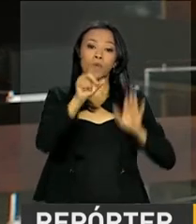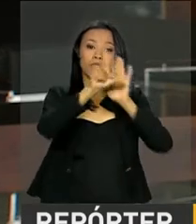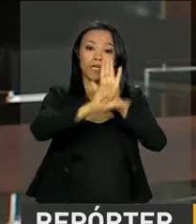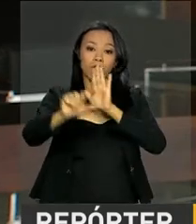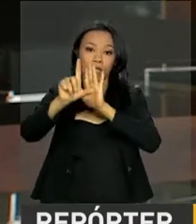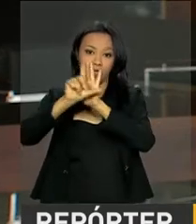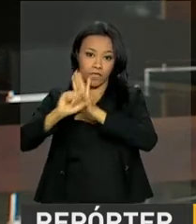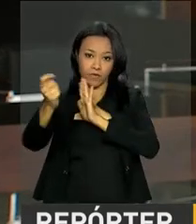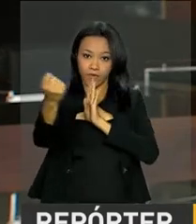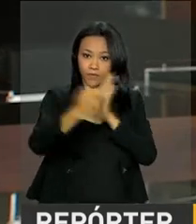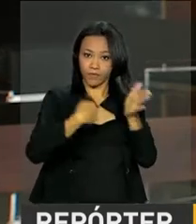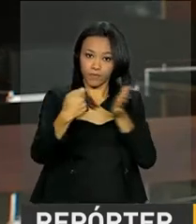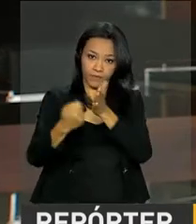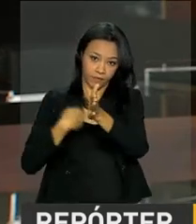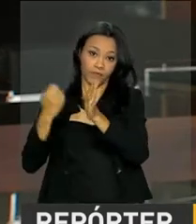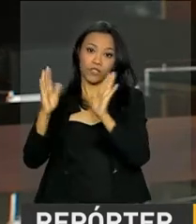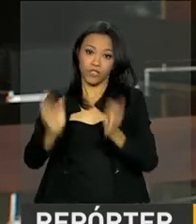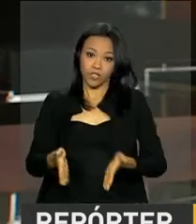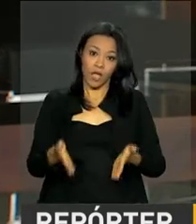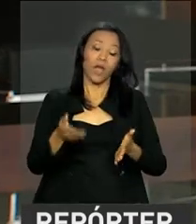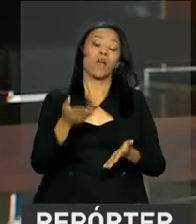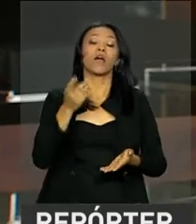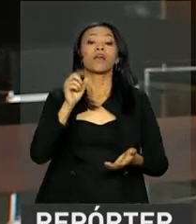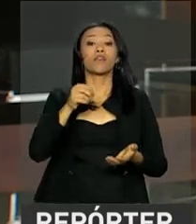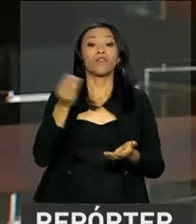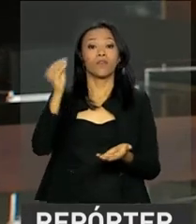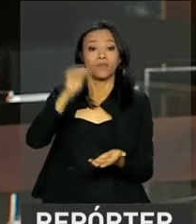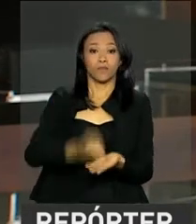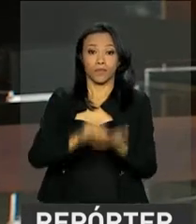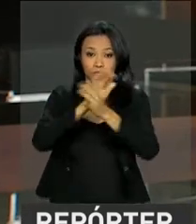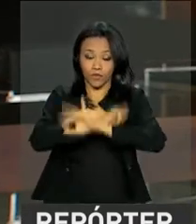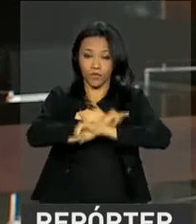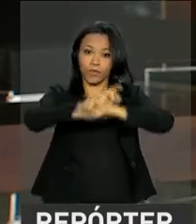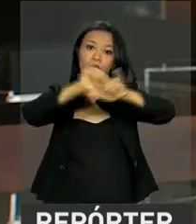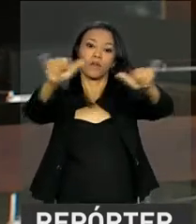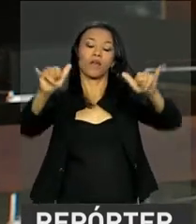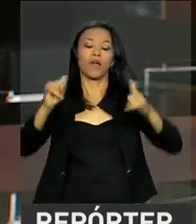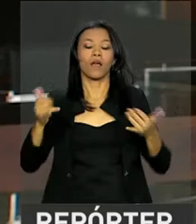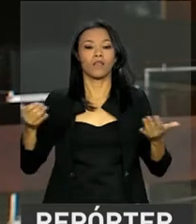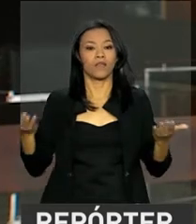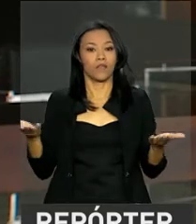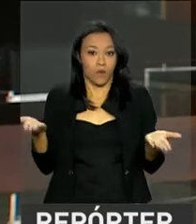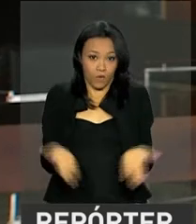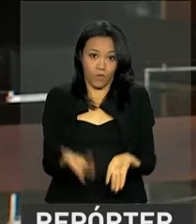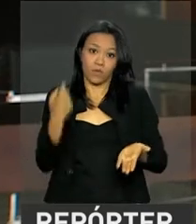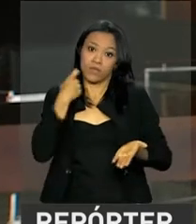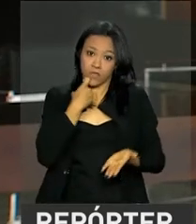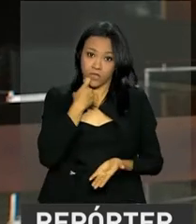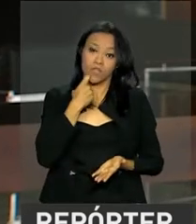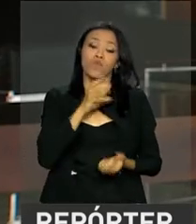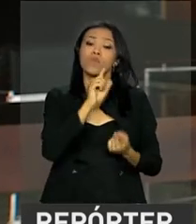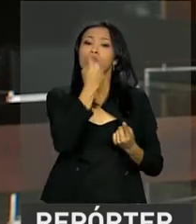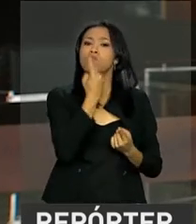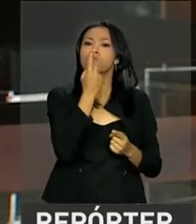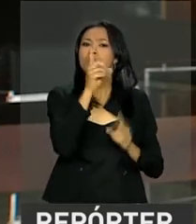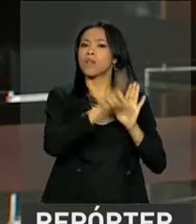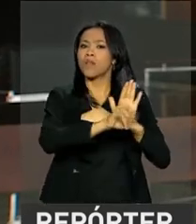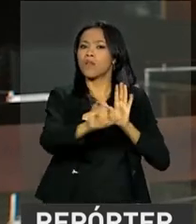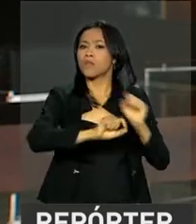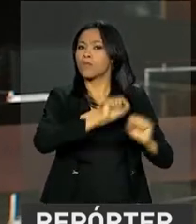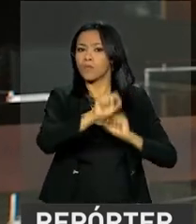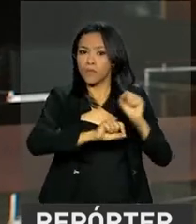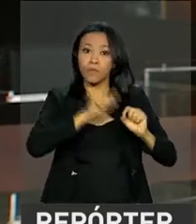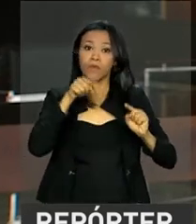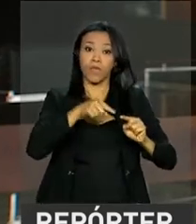que foram aprovadas pelo Congresso Nacional e foram então publicadas no Diário Oficial da União dessa sexta-feira. Uma delas estabelece aí que